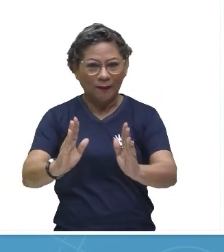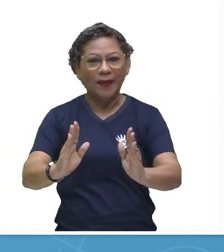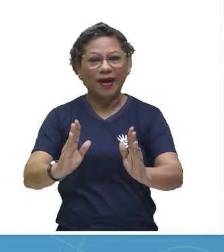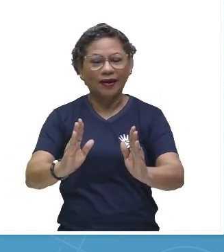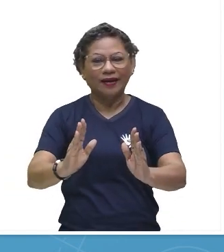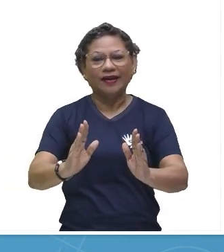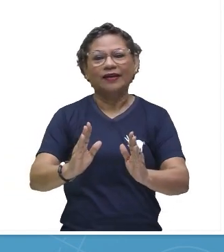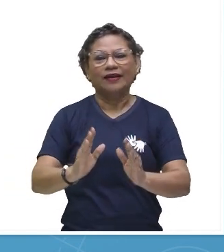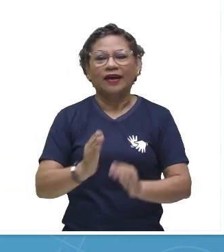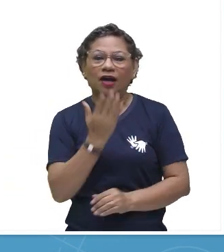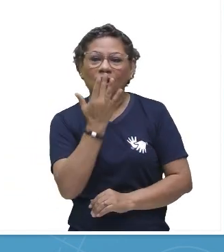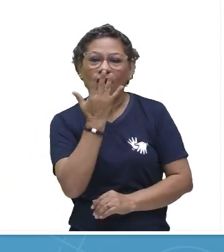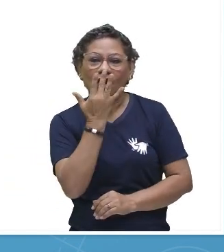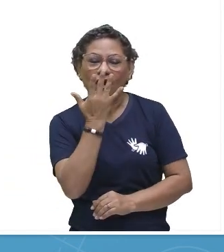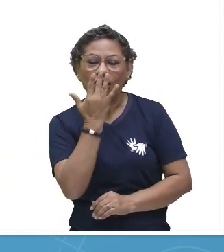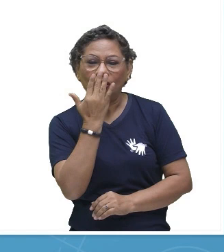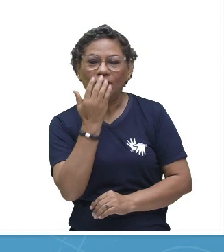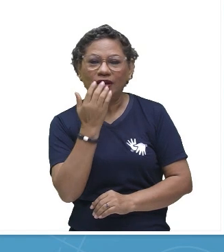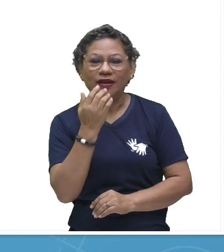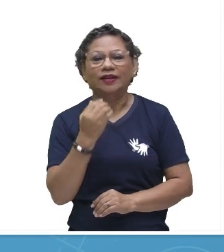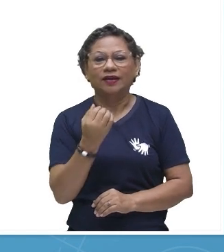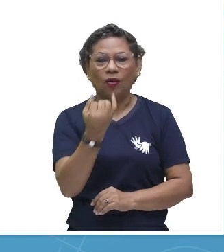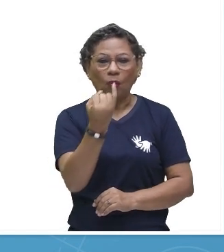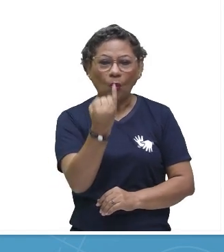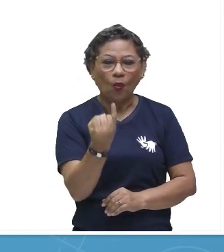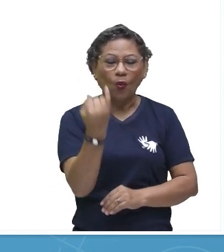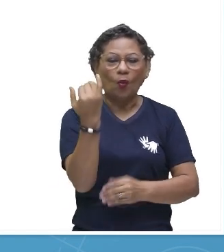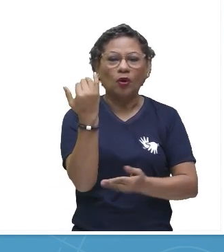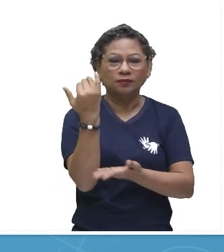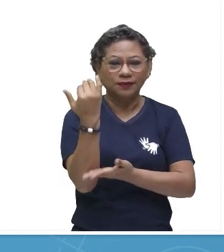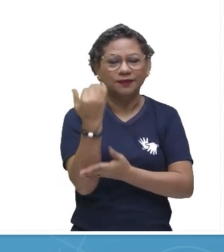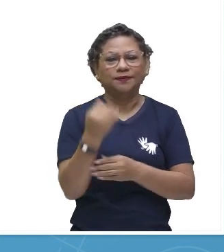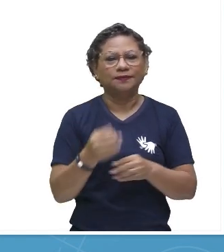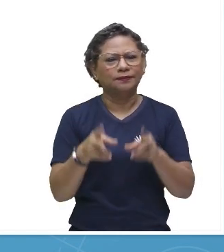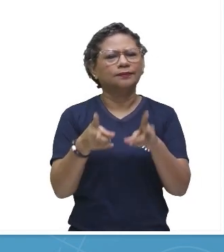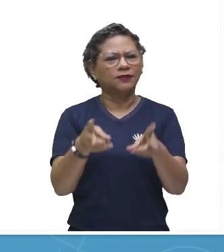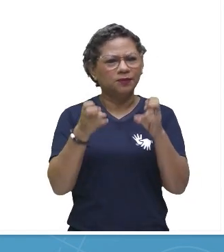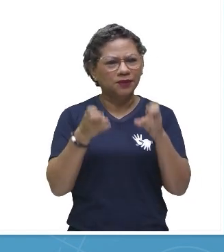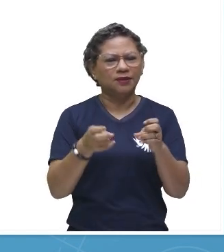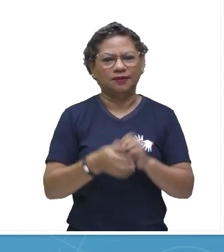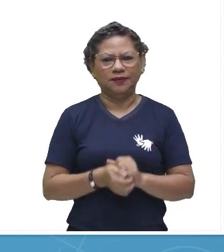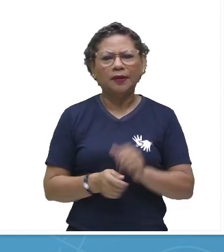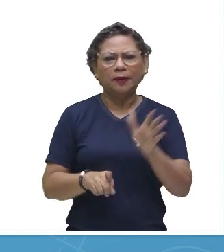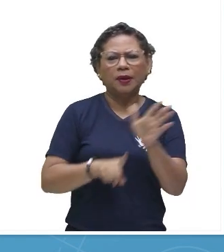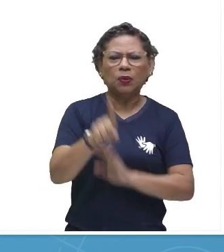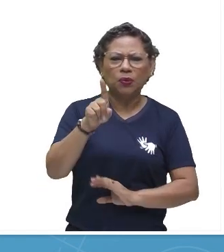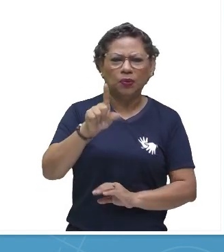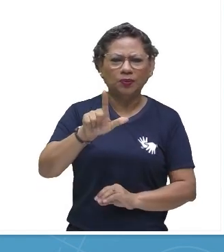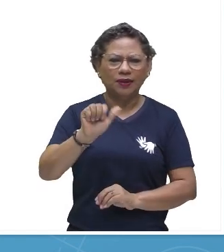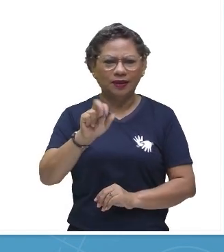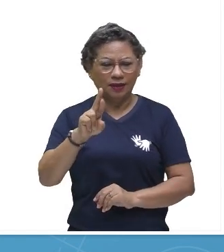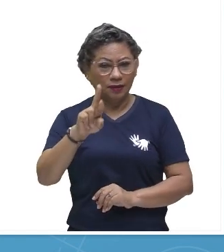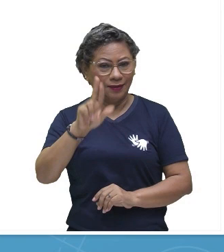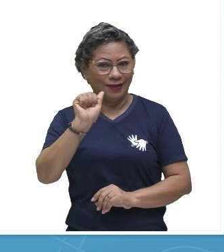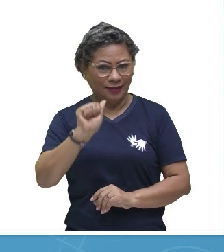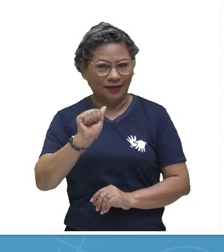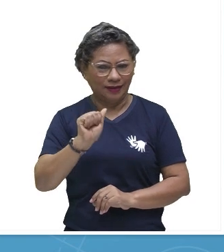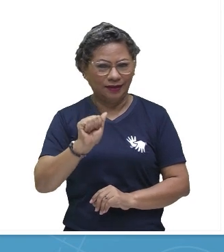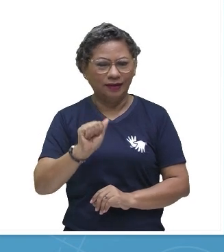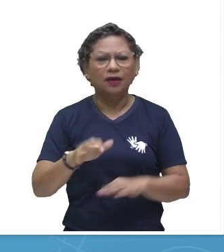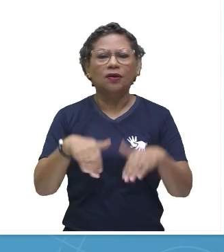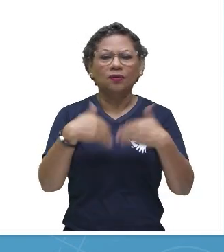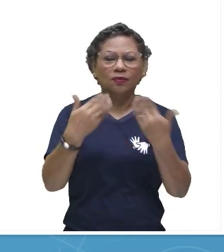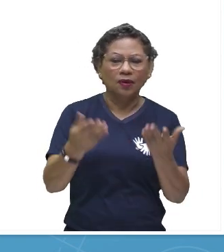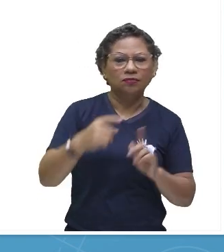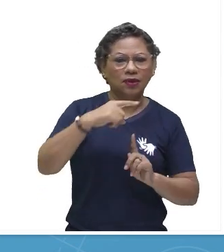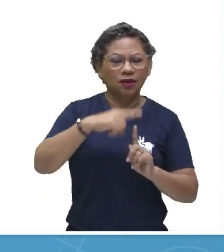como mostra a figura. Então, tem aí a figura e perguntou-se para Laura. Letra A, qual a